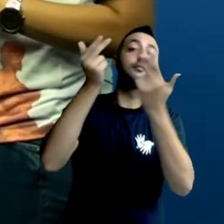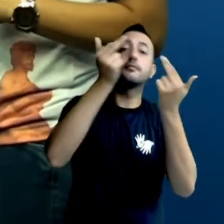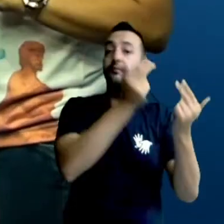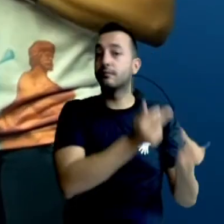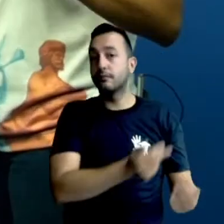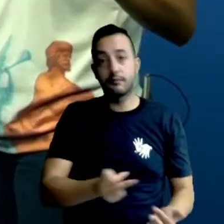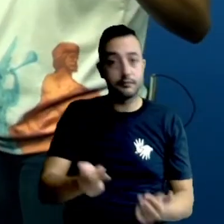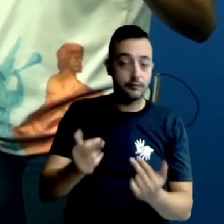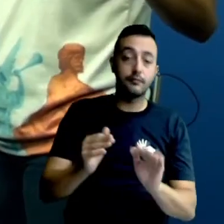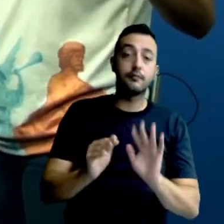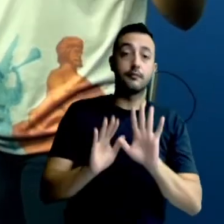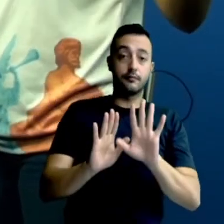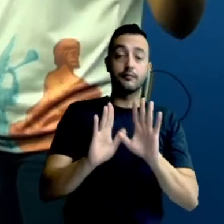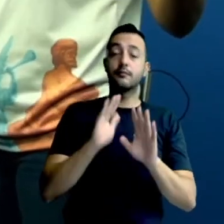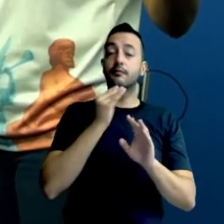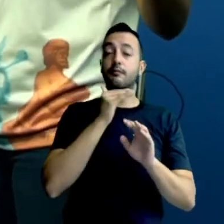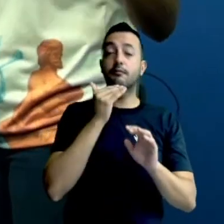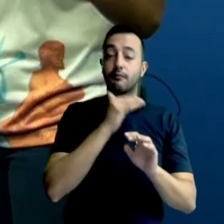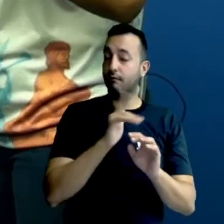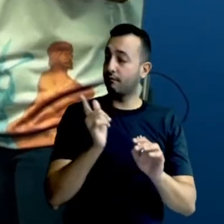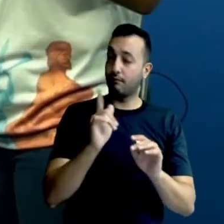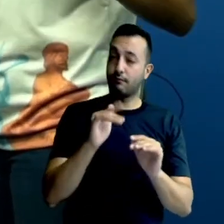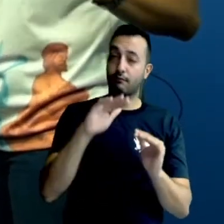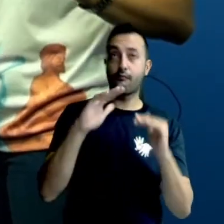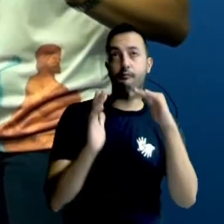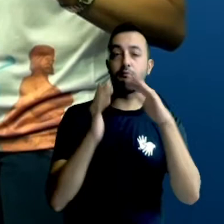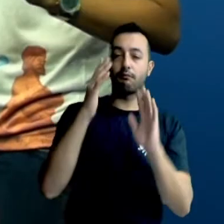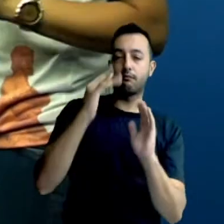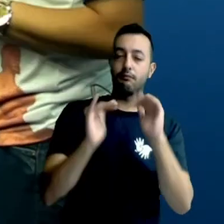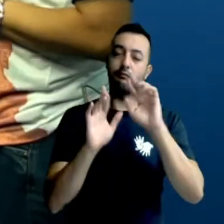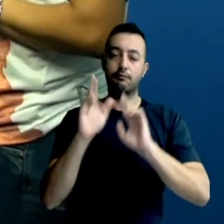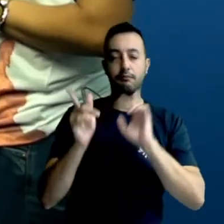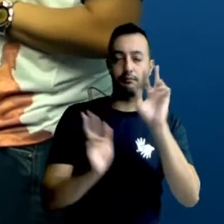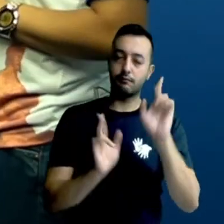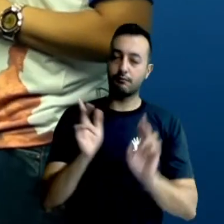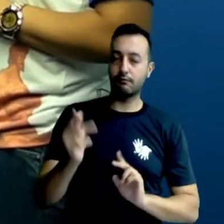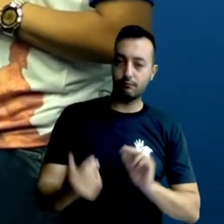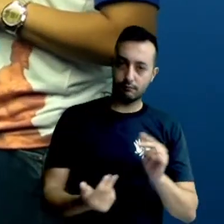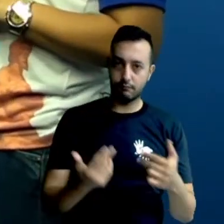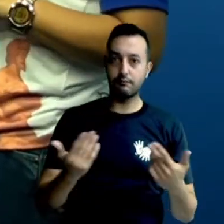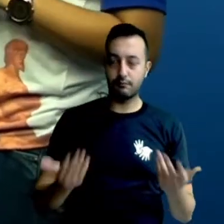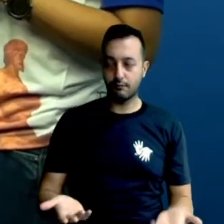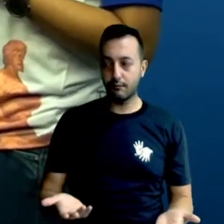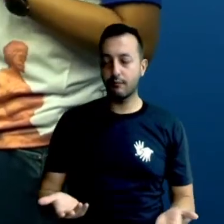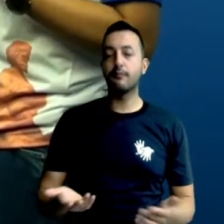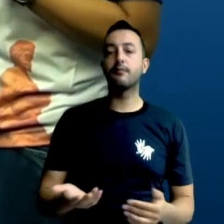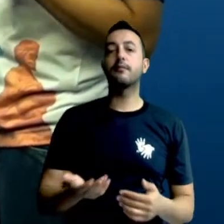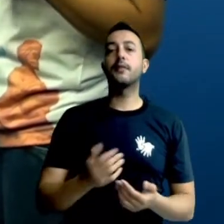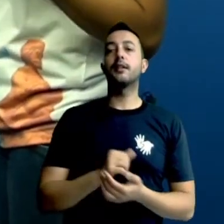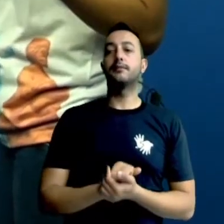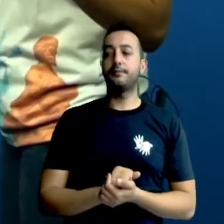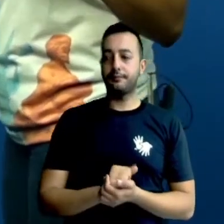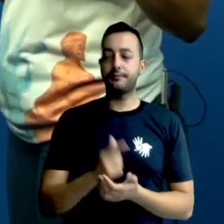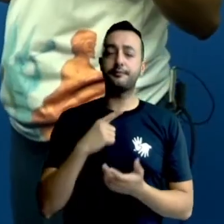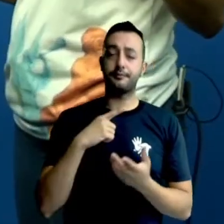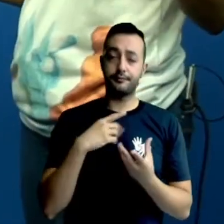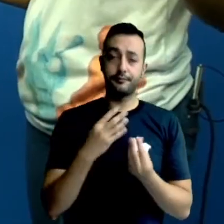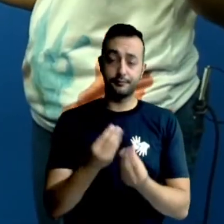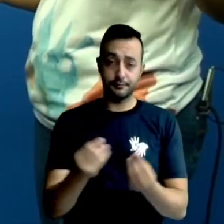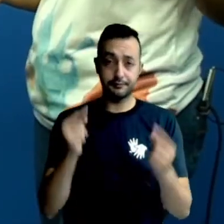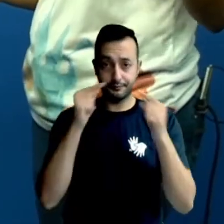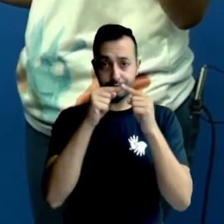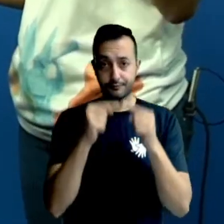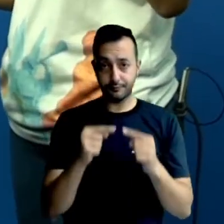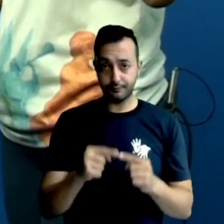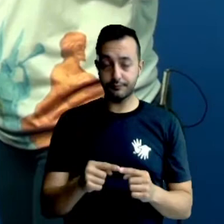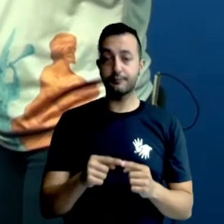todos iguais. O irregular, não. O nome já diz, irregular, é tudo diferente, tá bom? Então, polígono regular, ele tem muitas